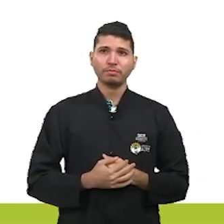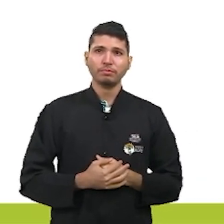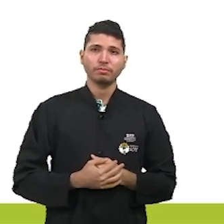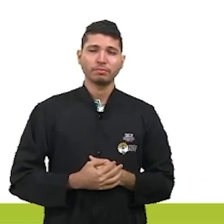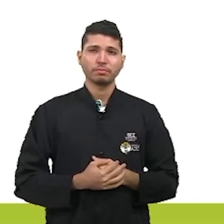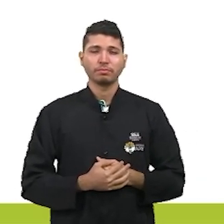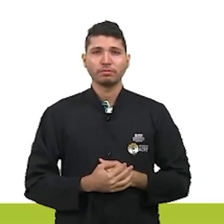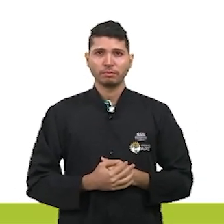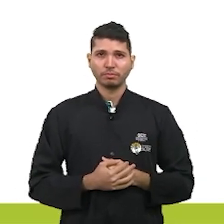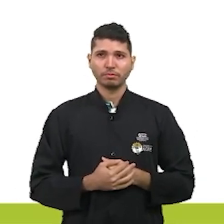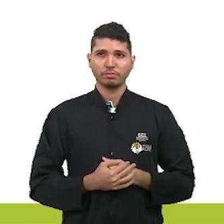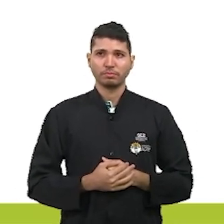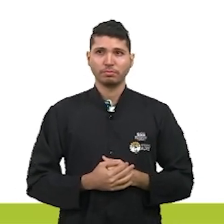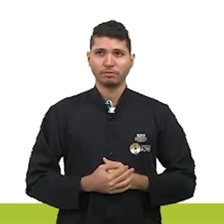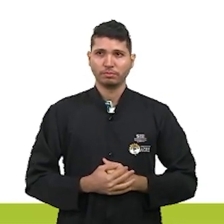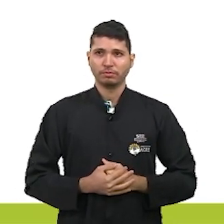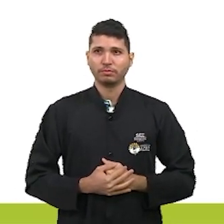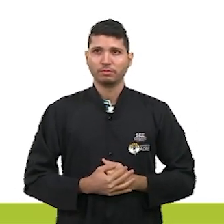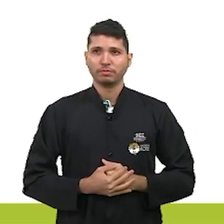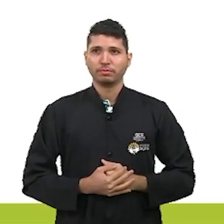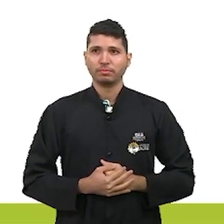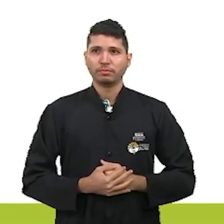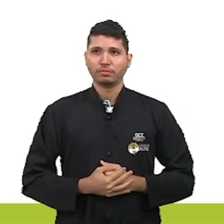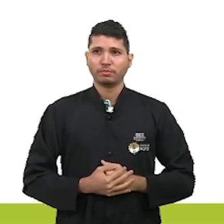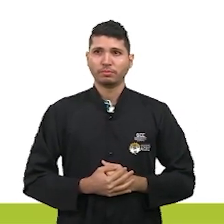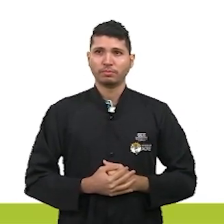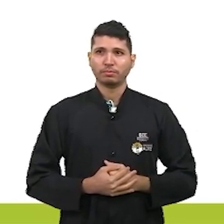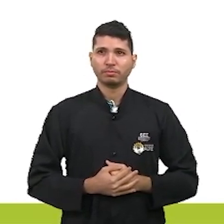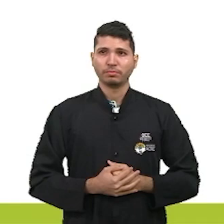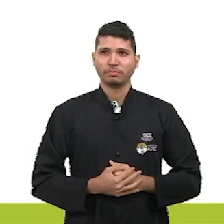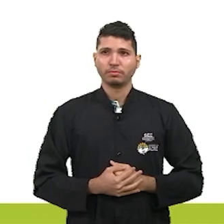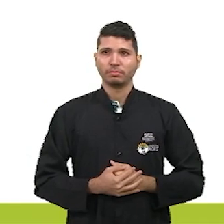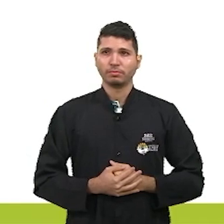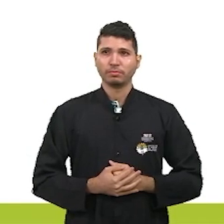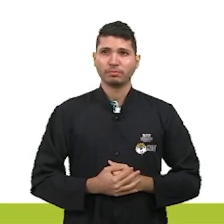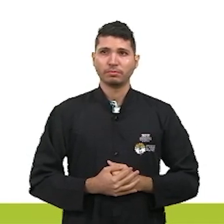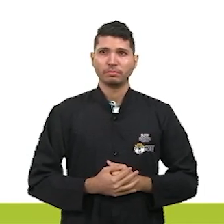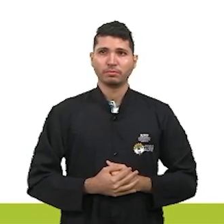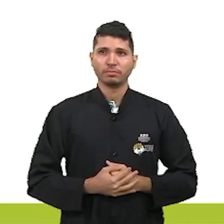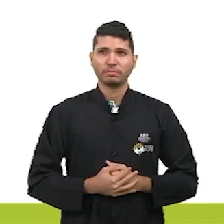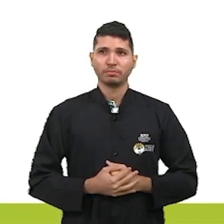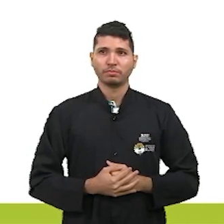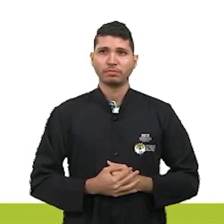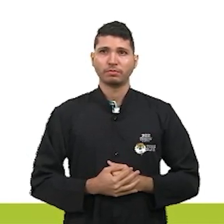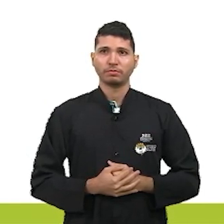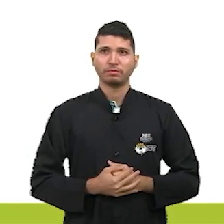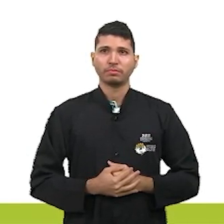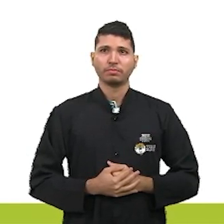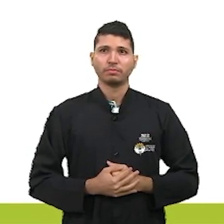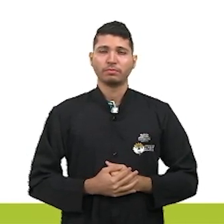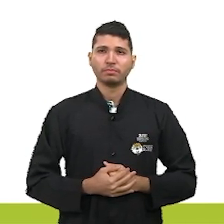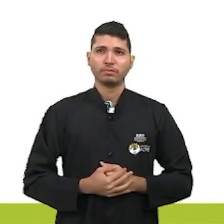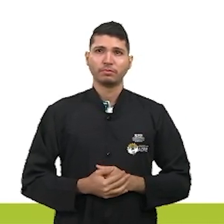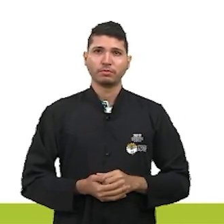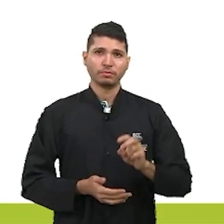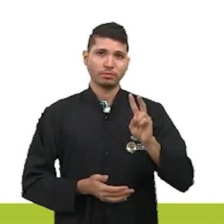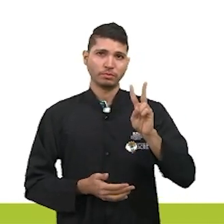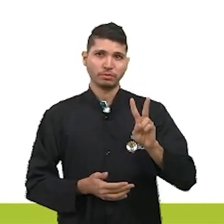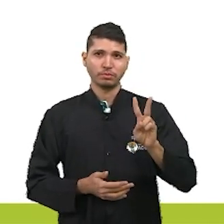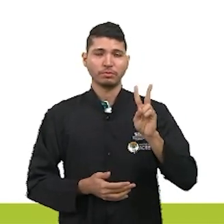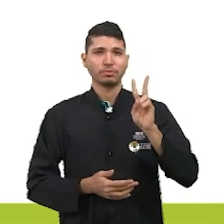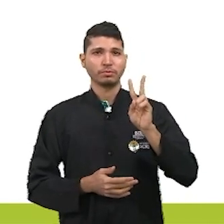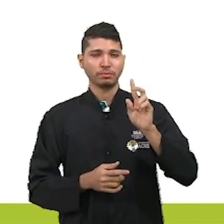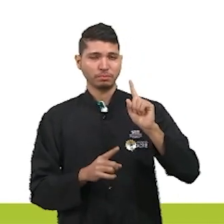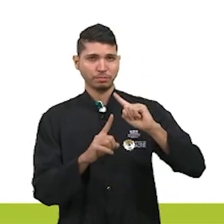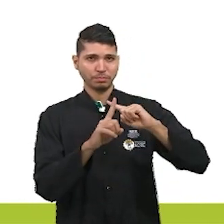nessa posição. Vou contar quantas veio anteriormente a ela. Tem essa contagem aqui, ó. 2 mais 2 mais 6 mais 6 mais 6 mais